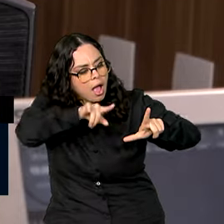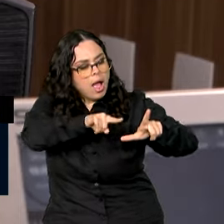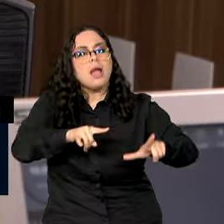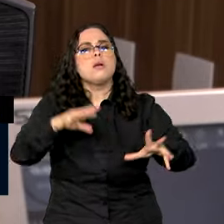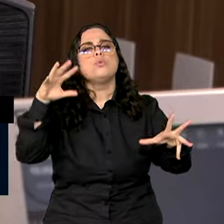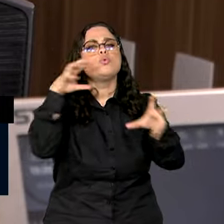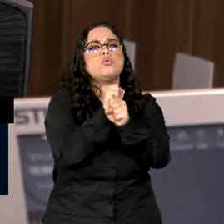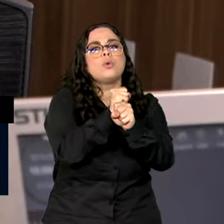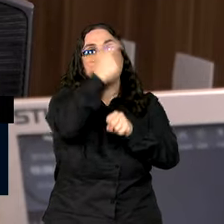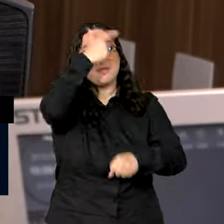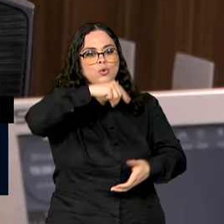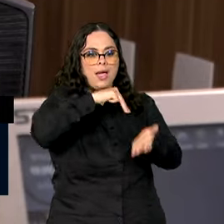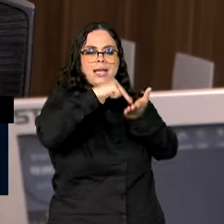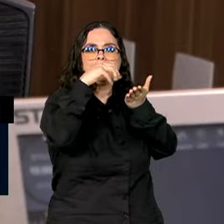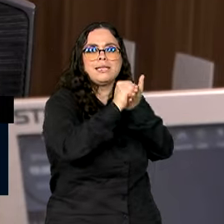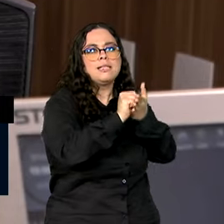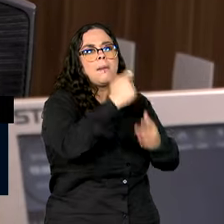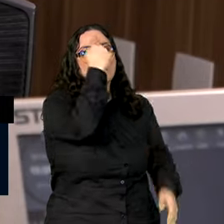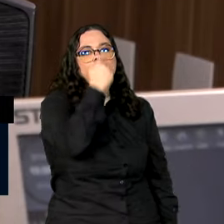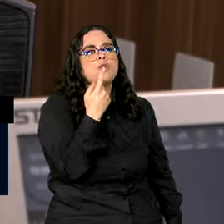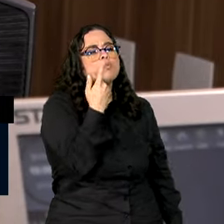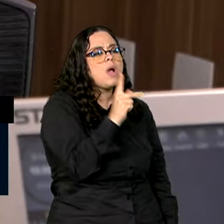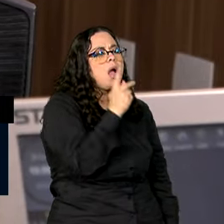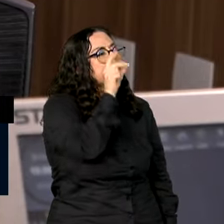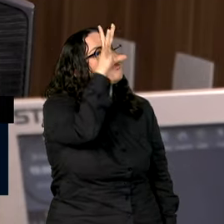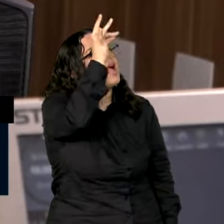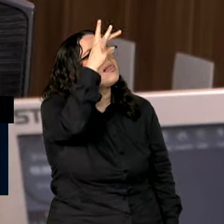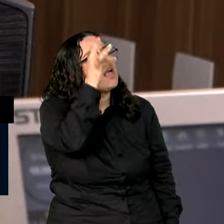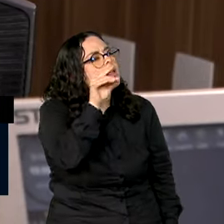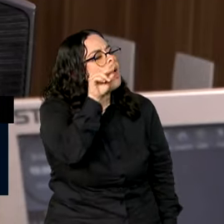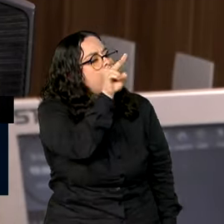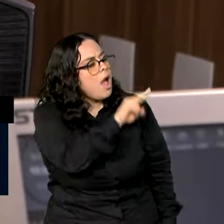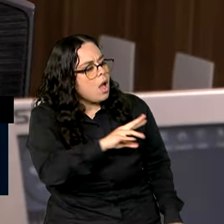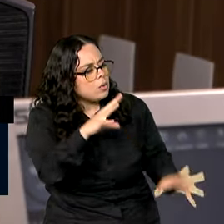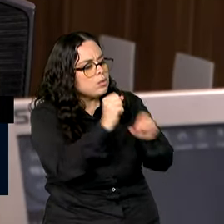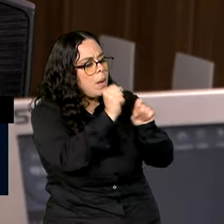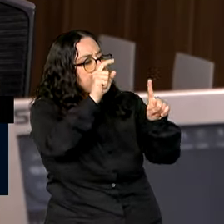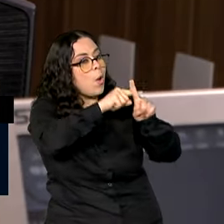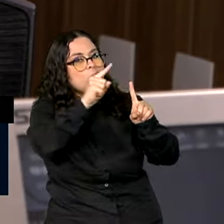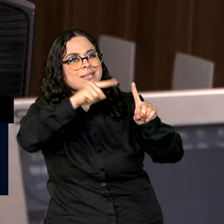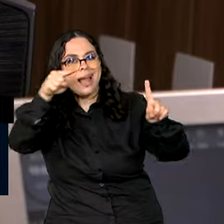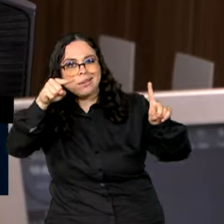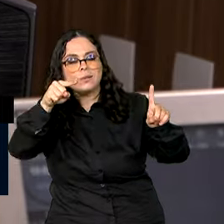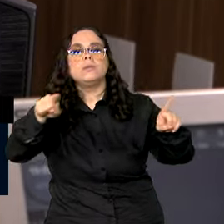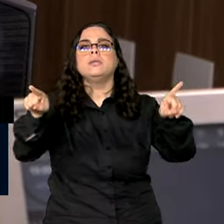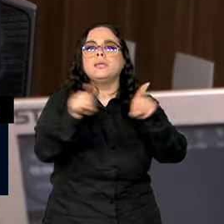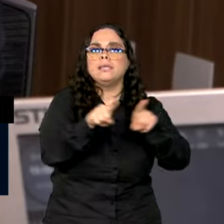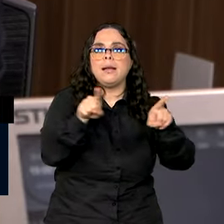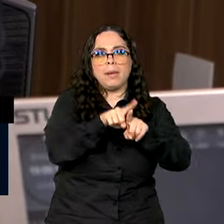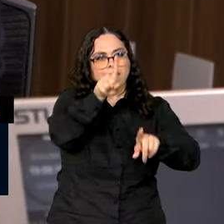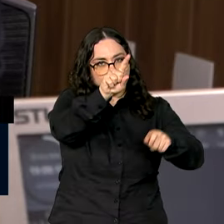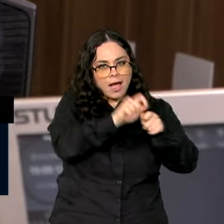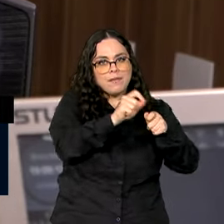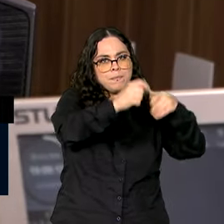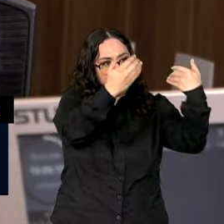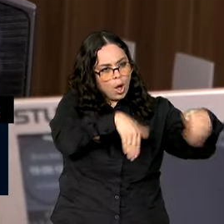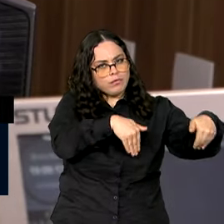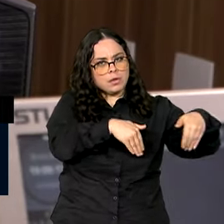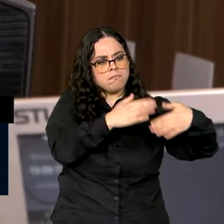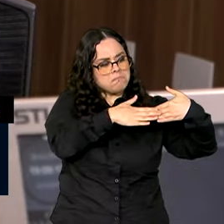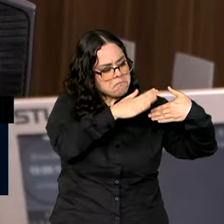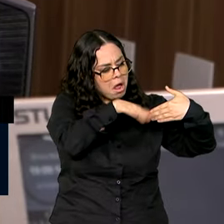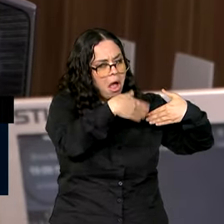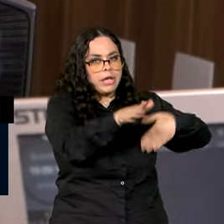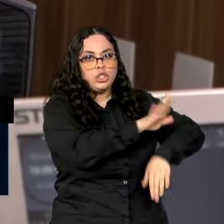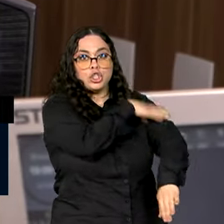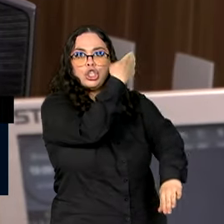todos os que estão inscritos o perfil do inscrito E além disso à medida que o o exame for sendo executado a gente vai tendo mais